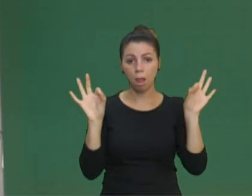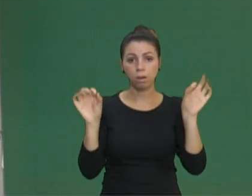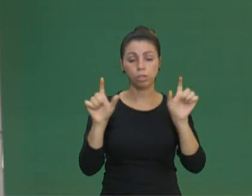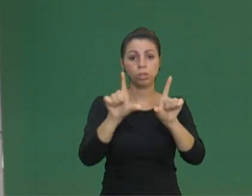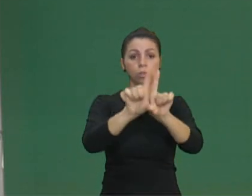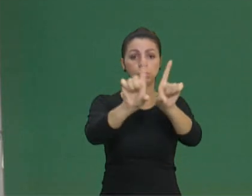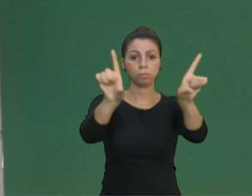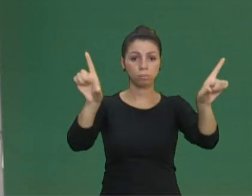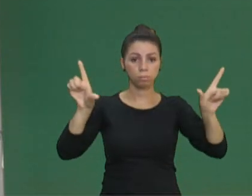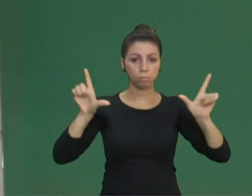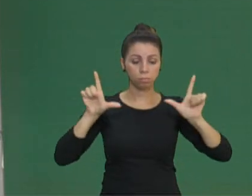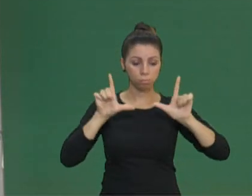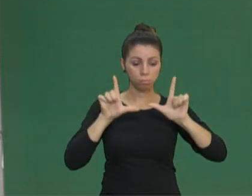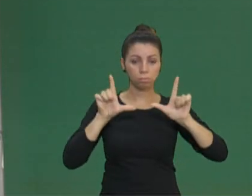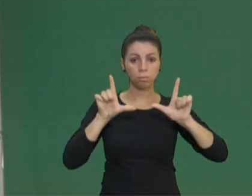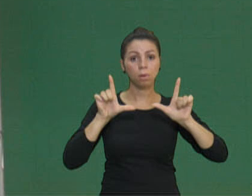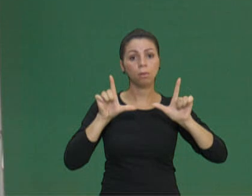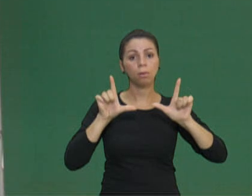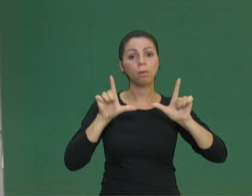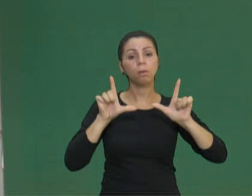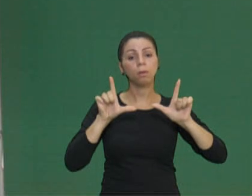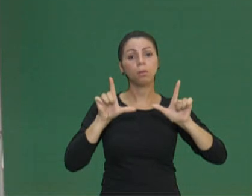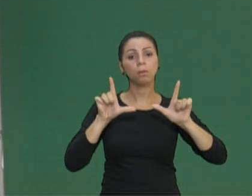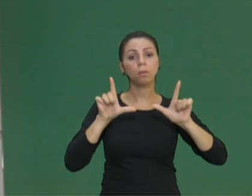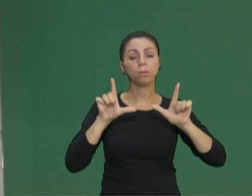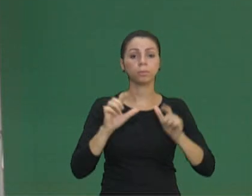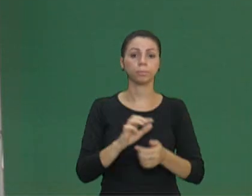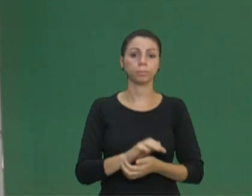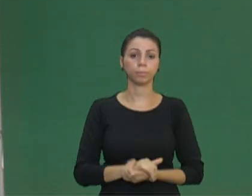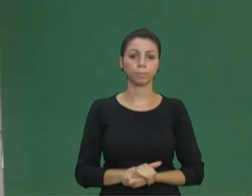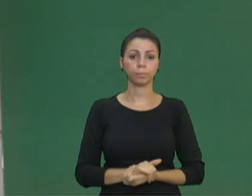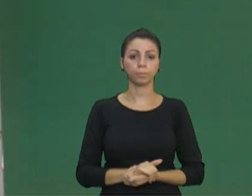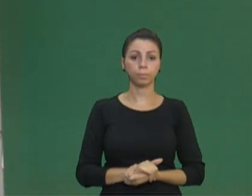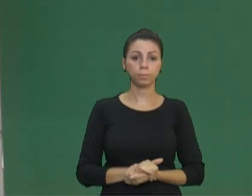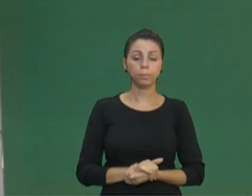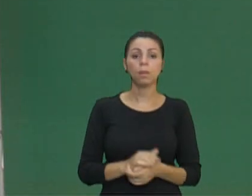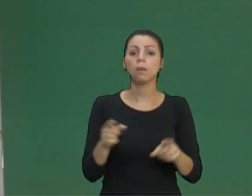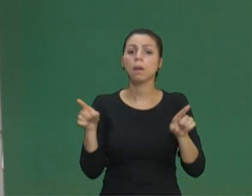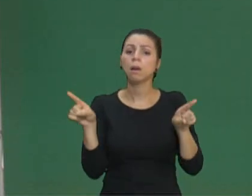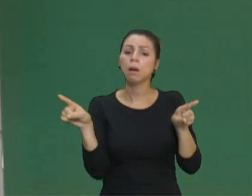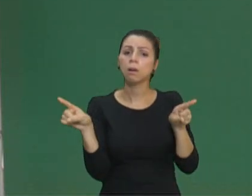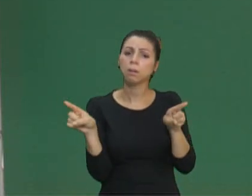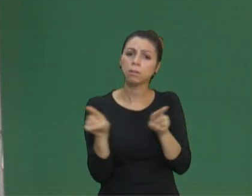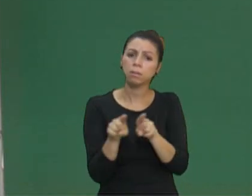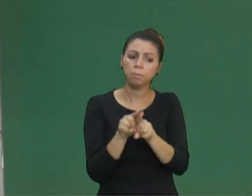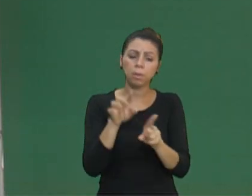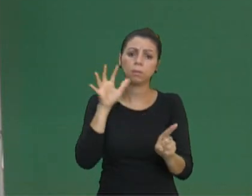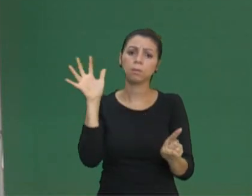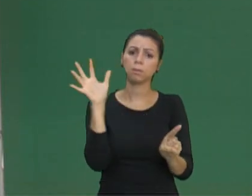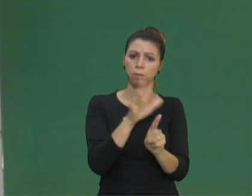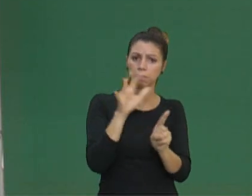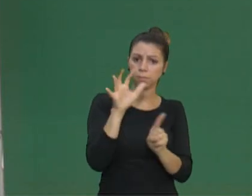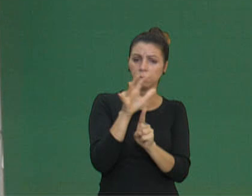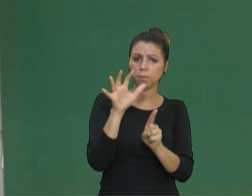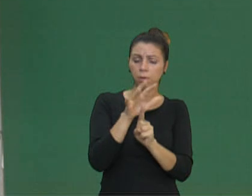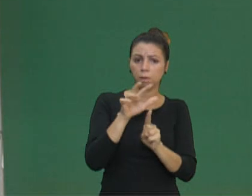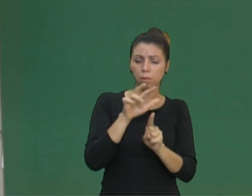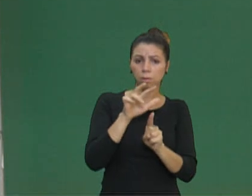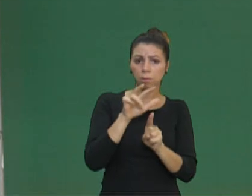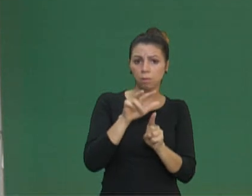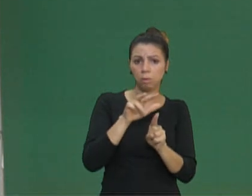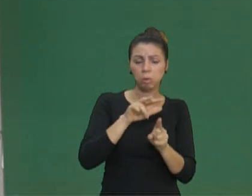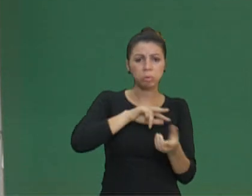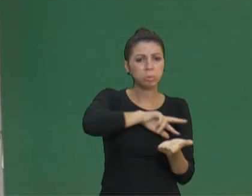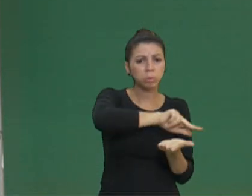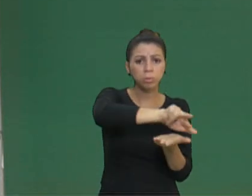da Terra em relação a essa linha do Equador. E ela também influencia nos diferentes